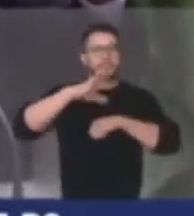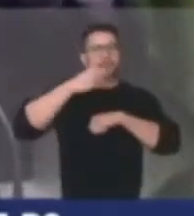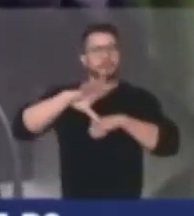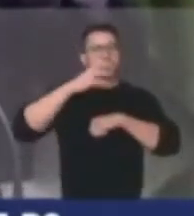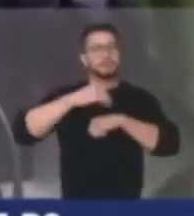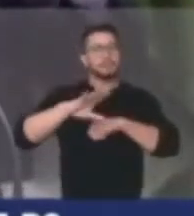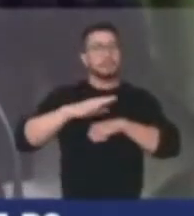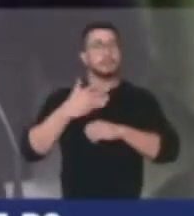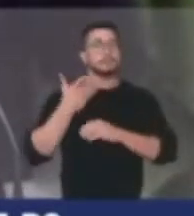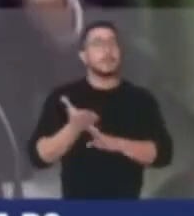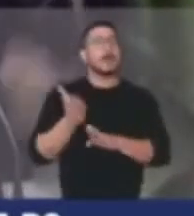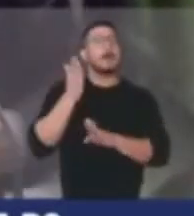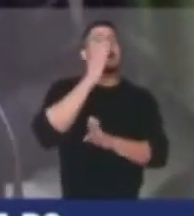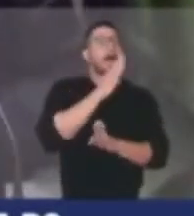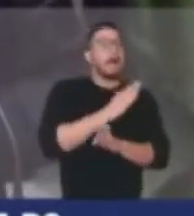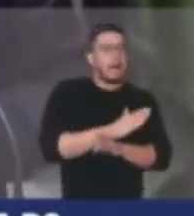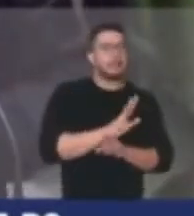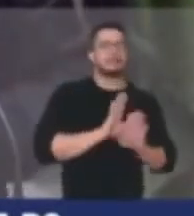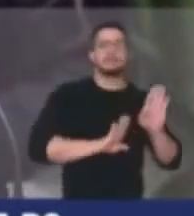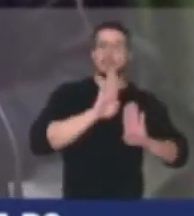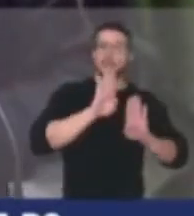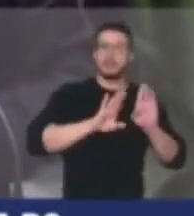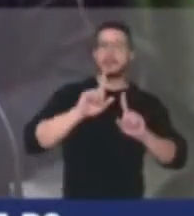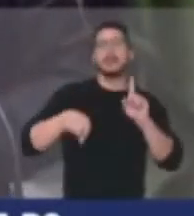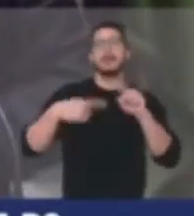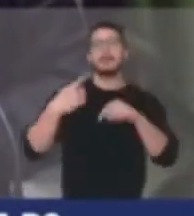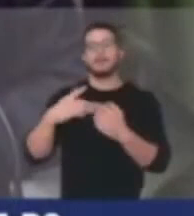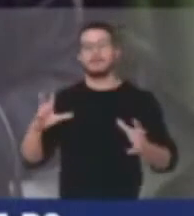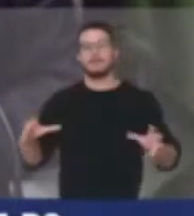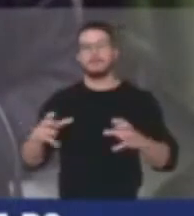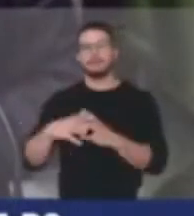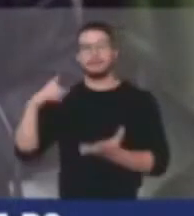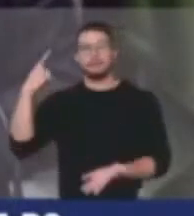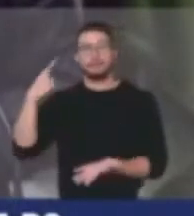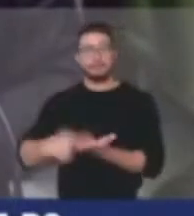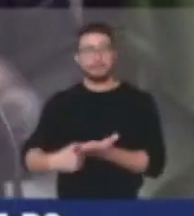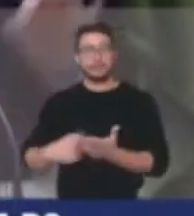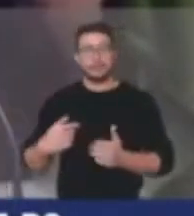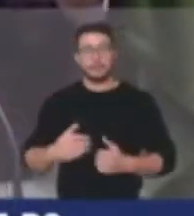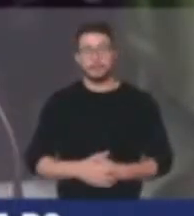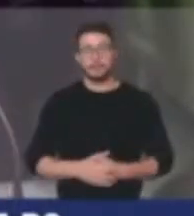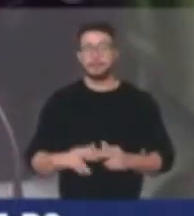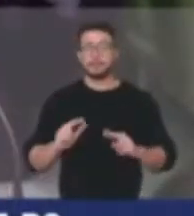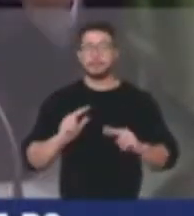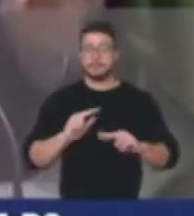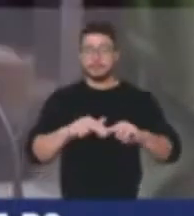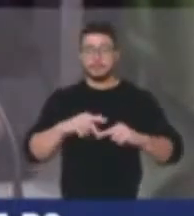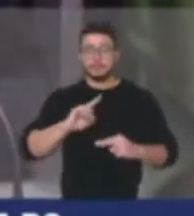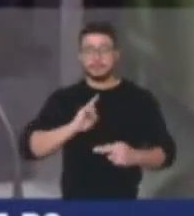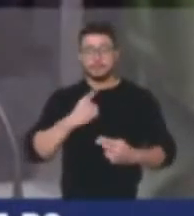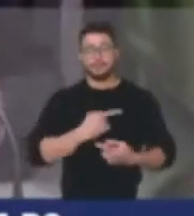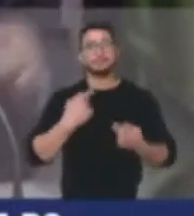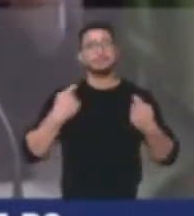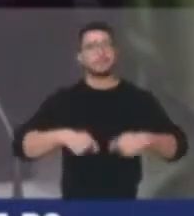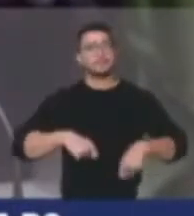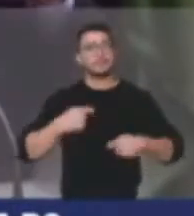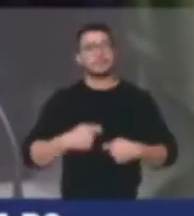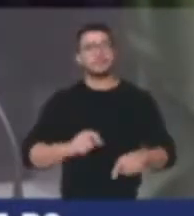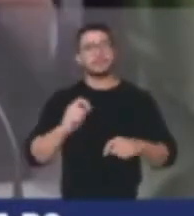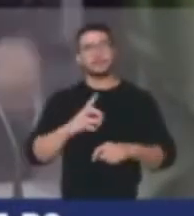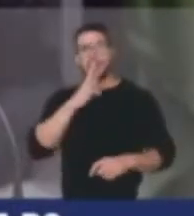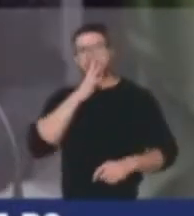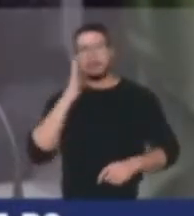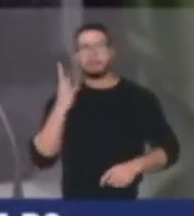Depois se associaram num consórcio comum. Por isso, senhor presidente, Nós precisamos denunciar esta